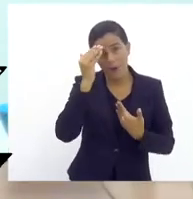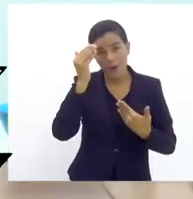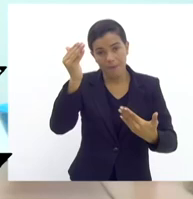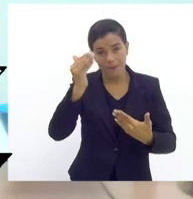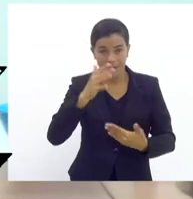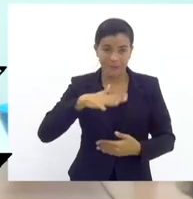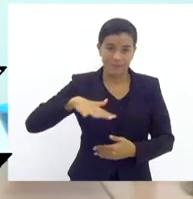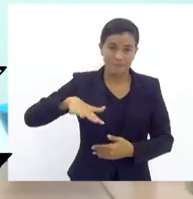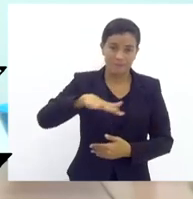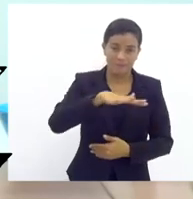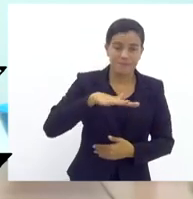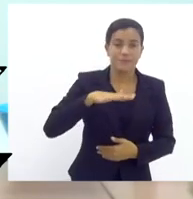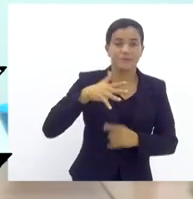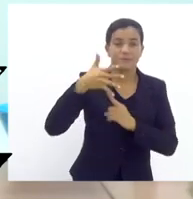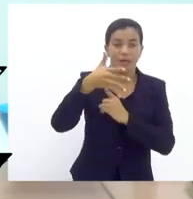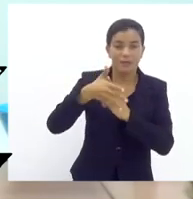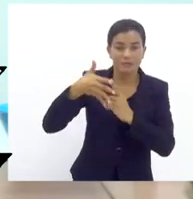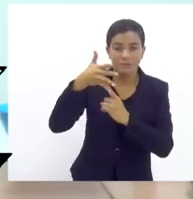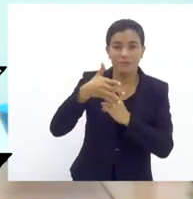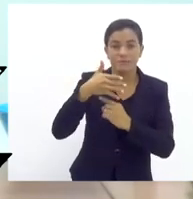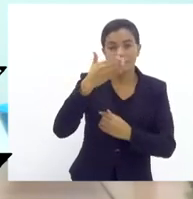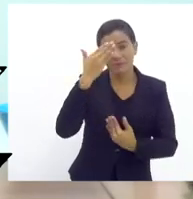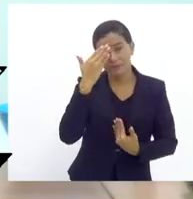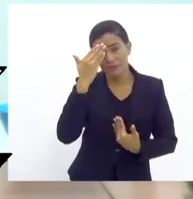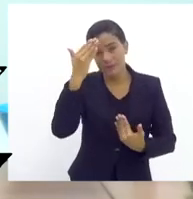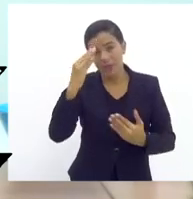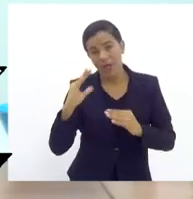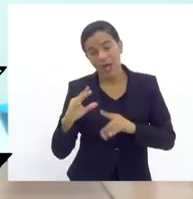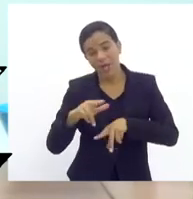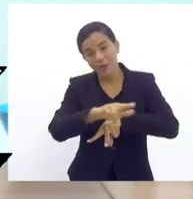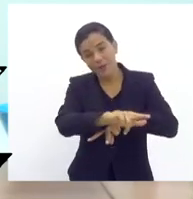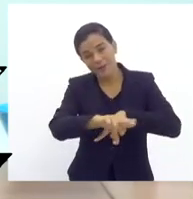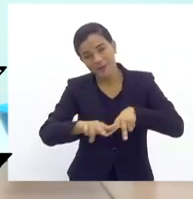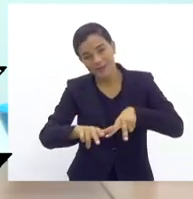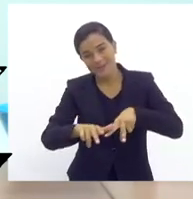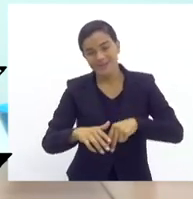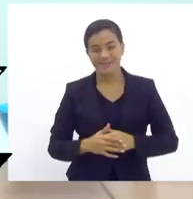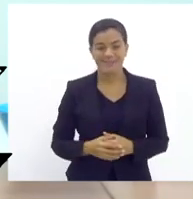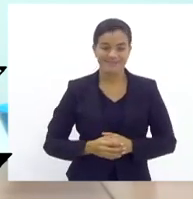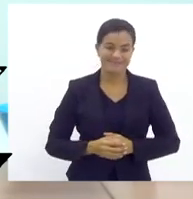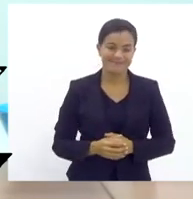por esse espaço obrigada a todos